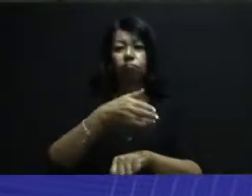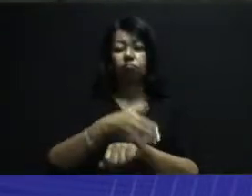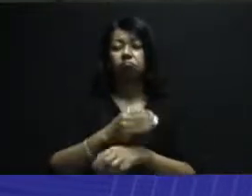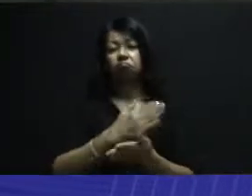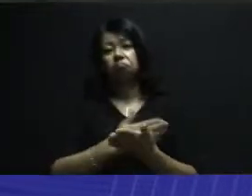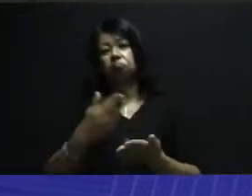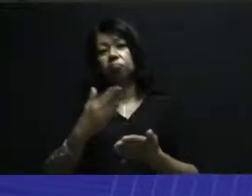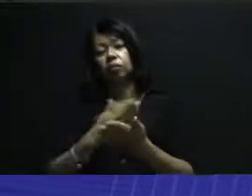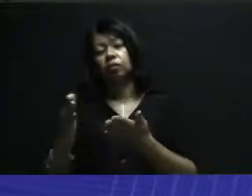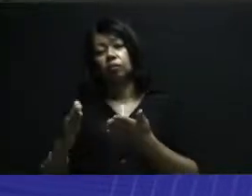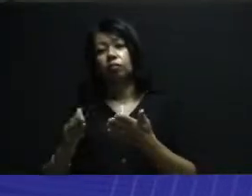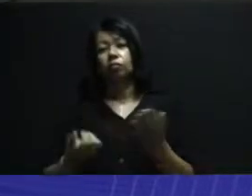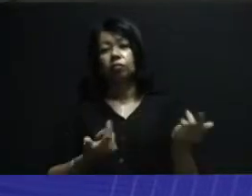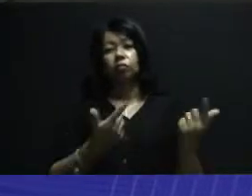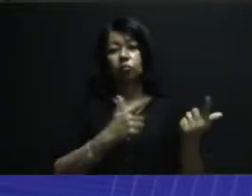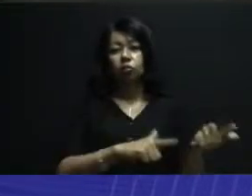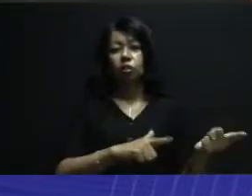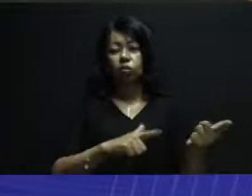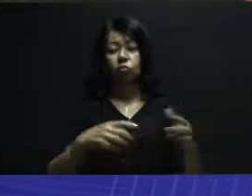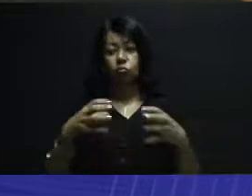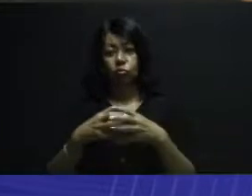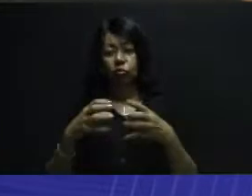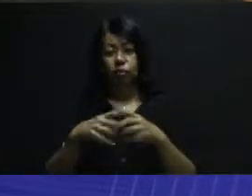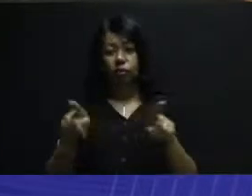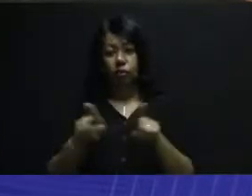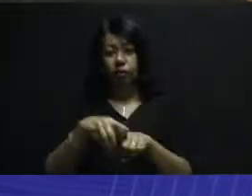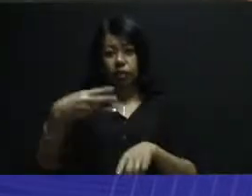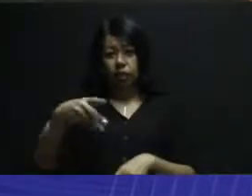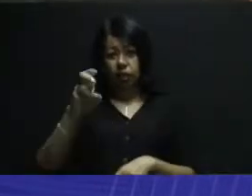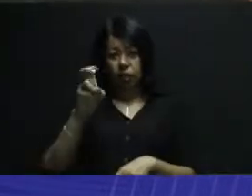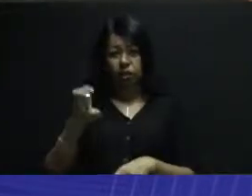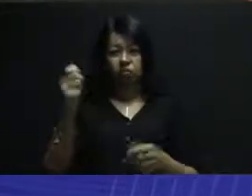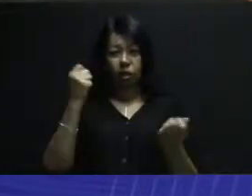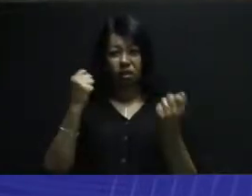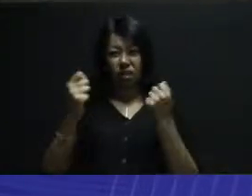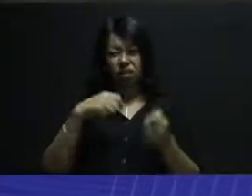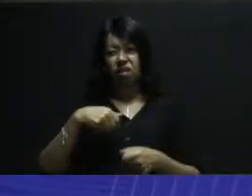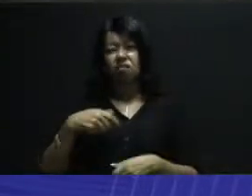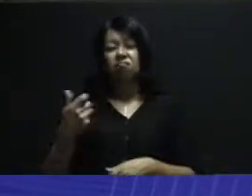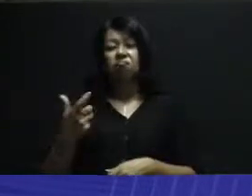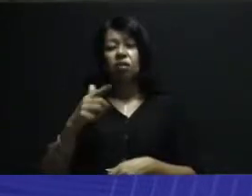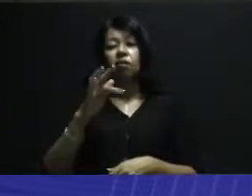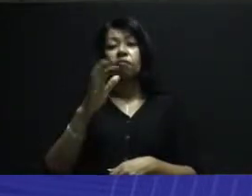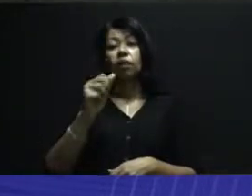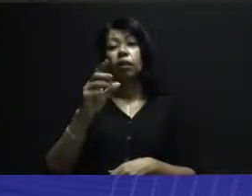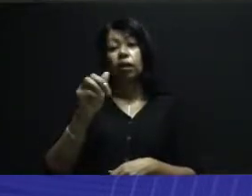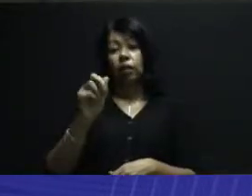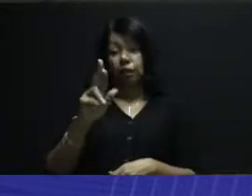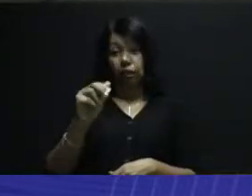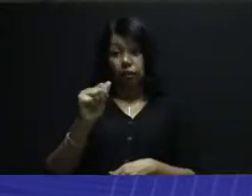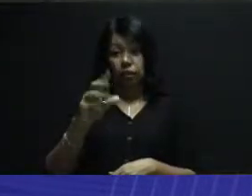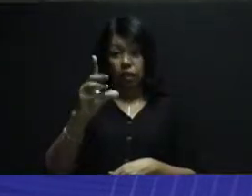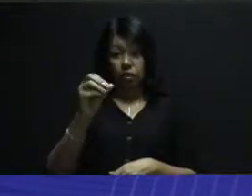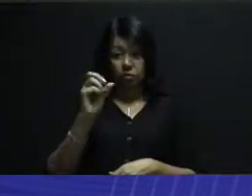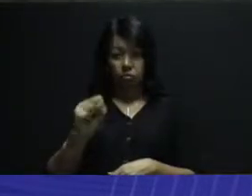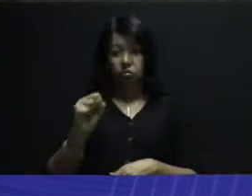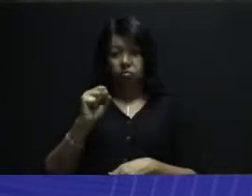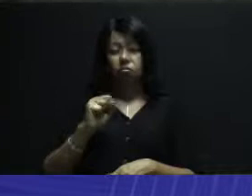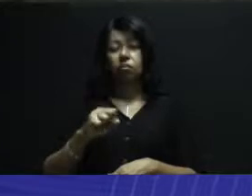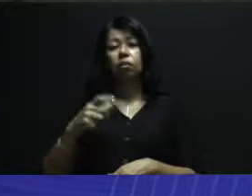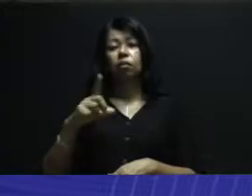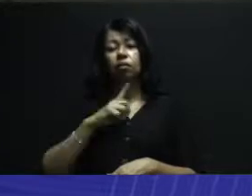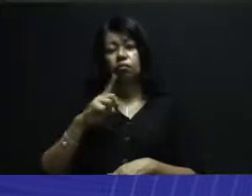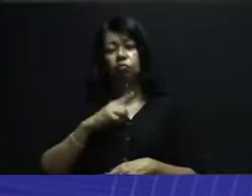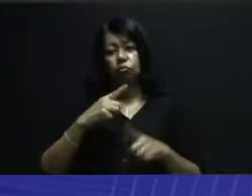iniciação da modalidade e 35 atletas federados que disputam as principais